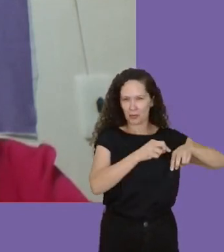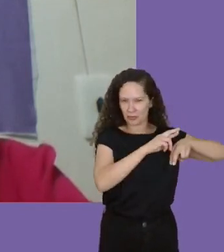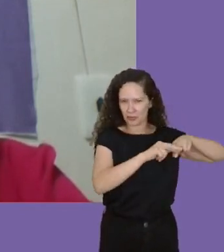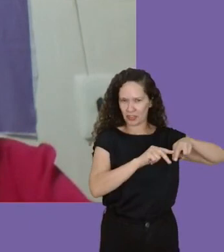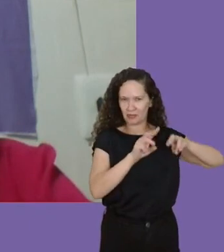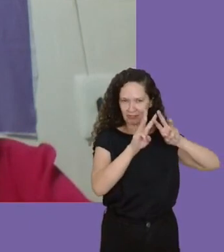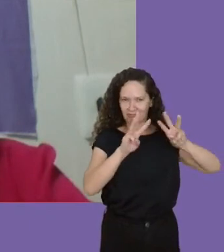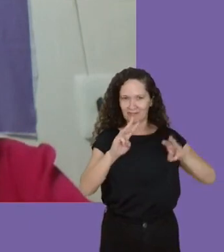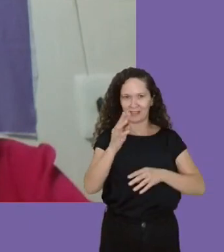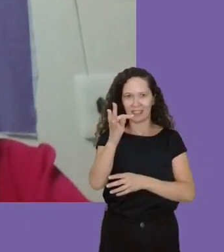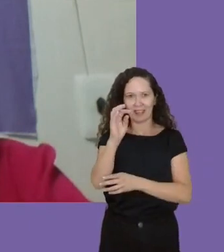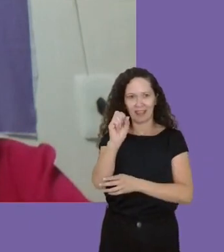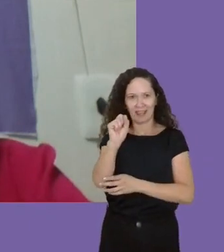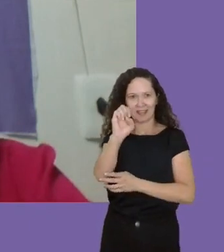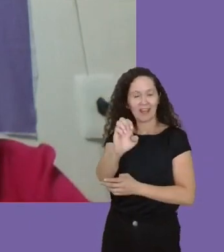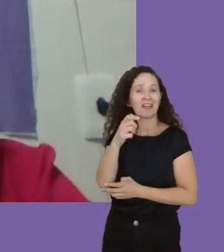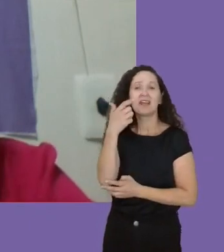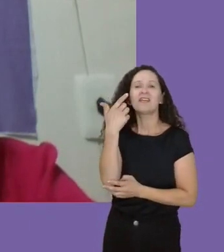TSE nessa parte